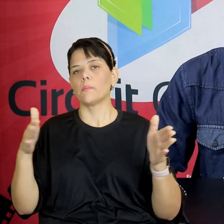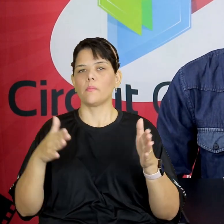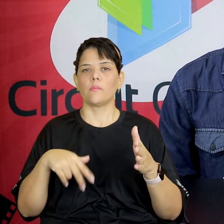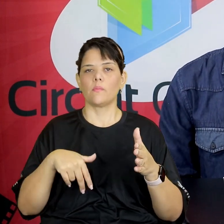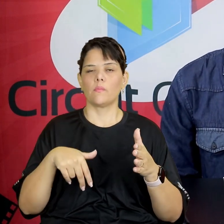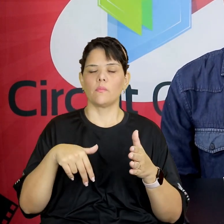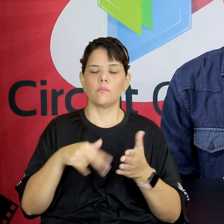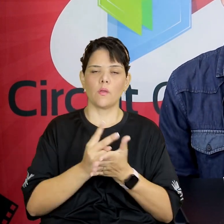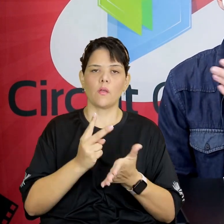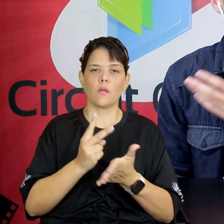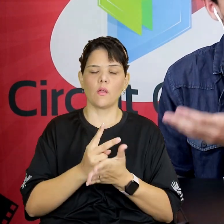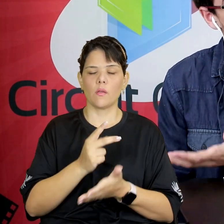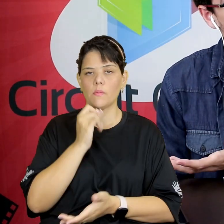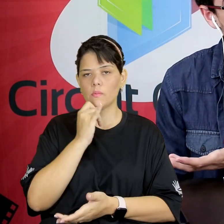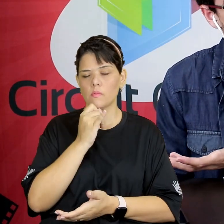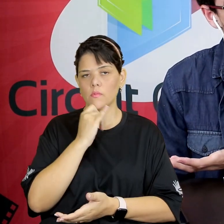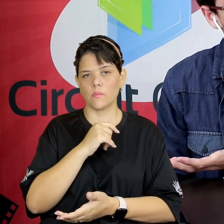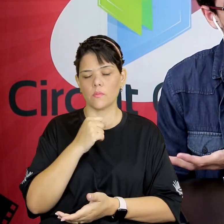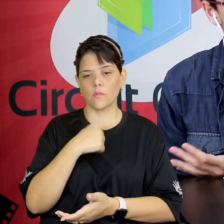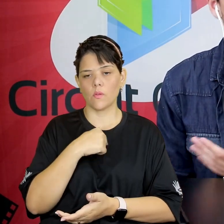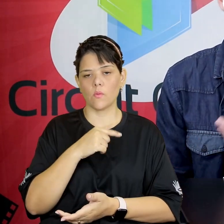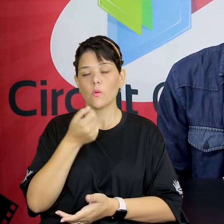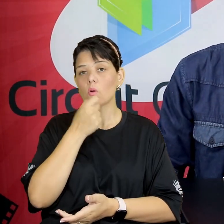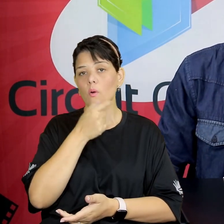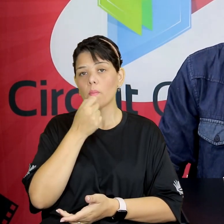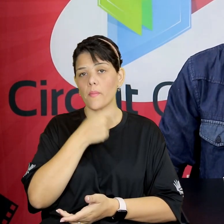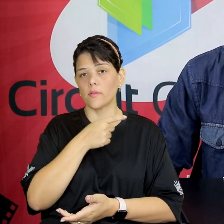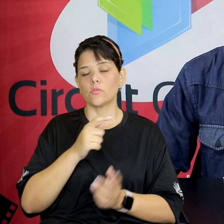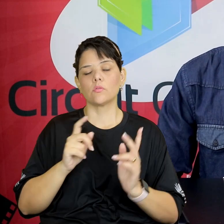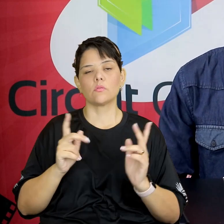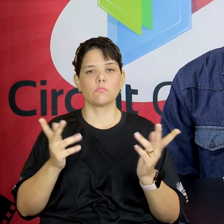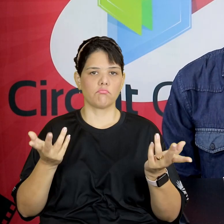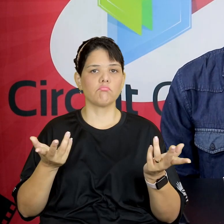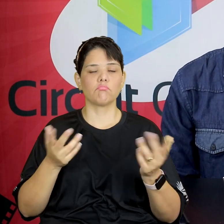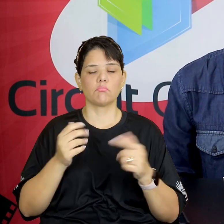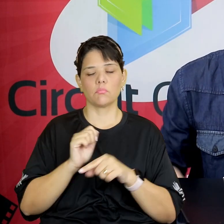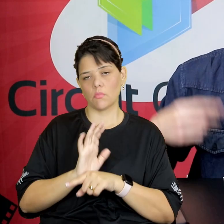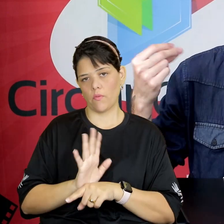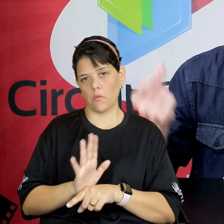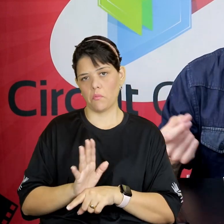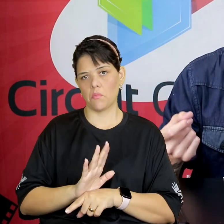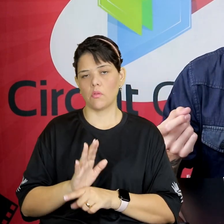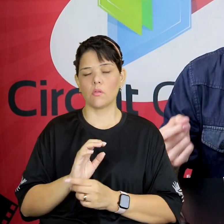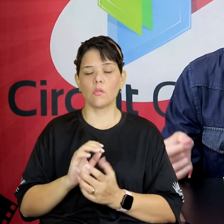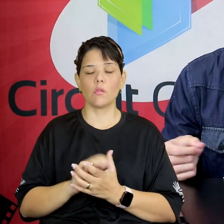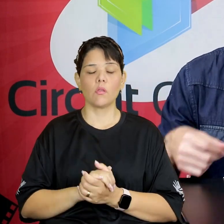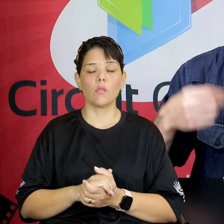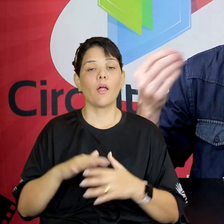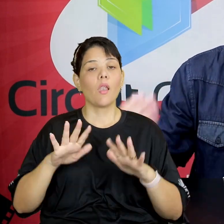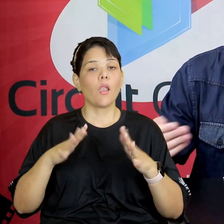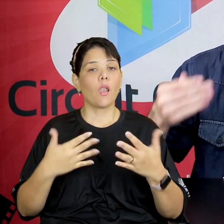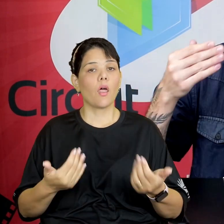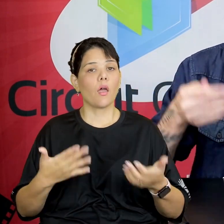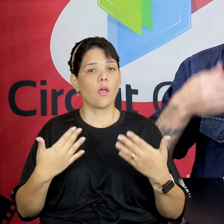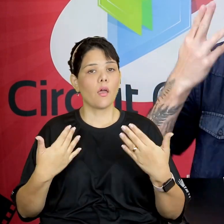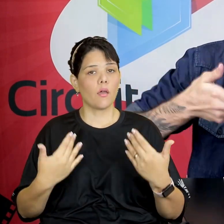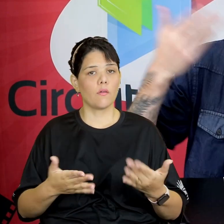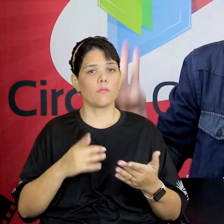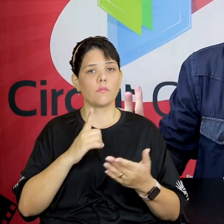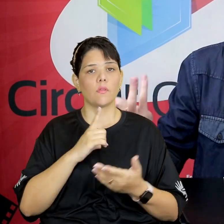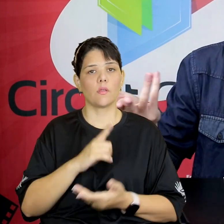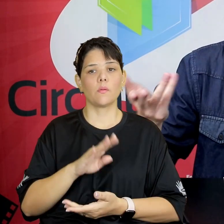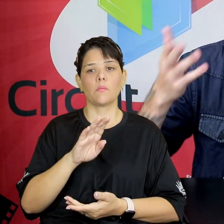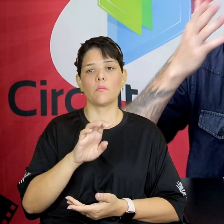por exemplo, se eu estou editando um filme de comédia, eu tenho um ritmo mais leve, eu não tenho um ritmo tão acelerado, eu tenho beats